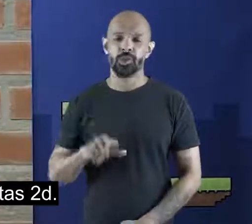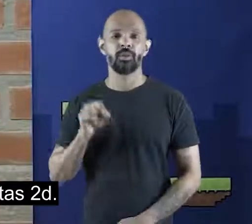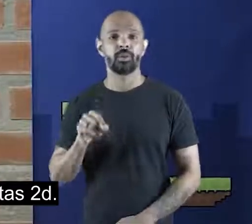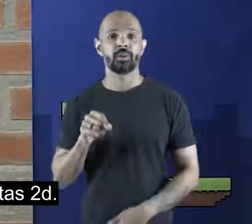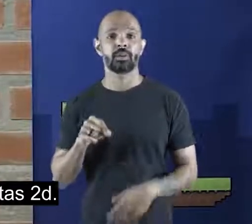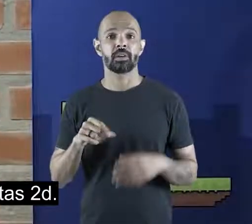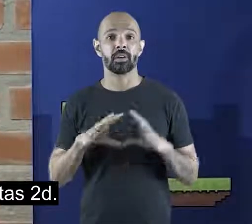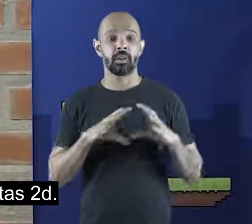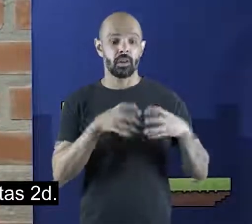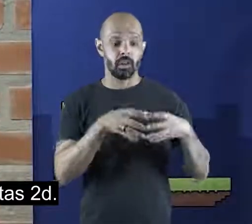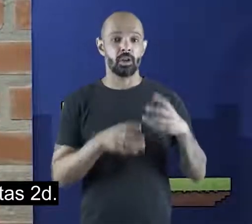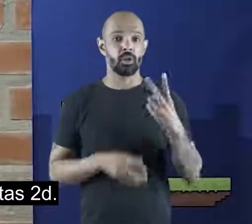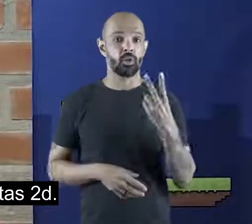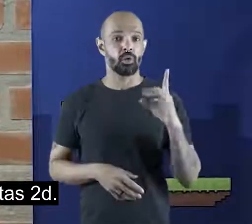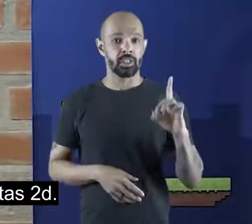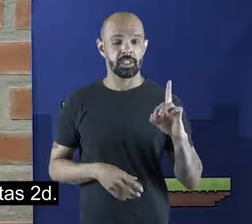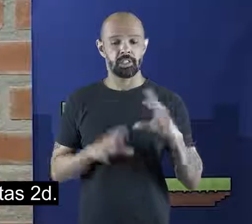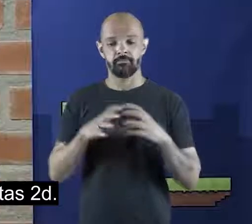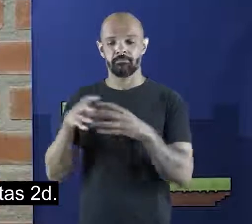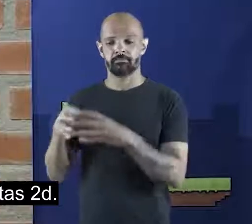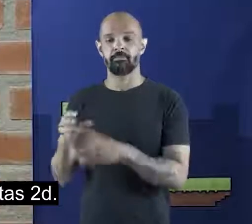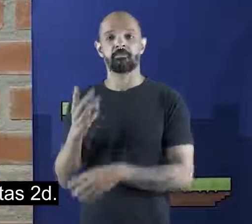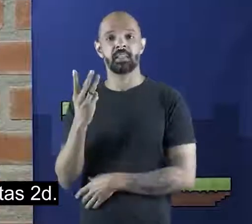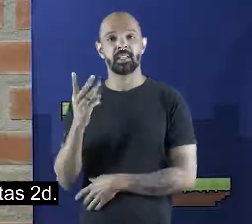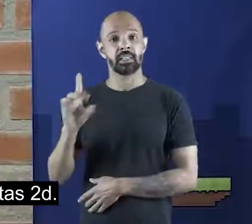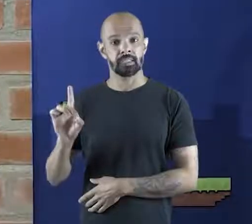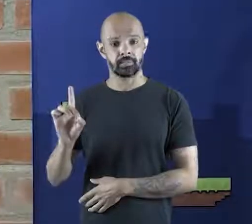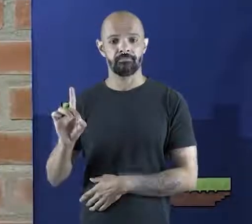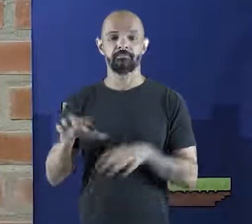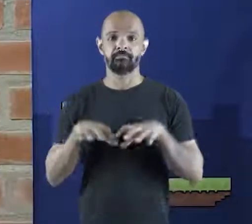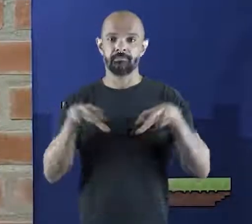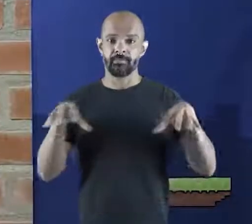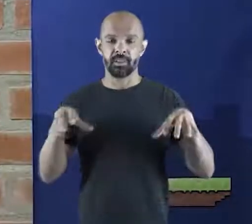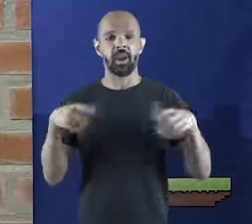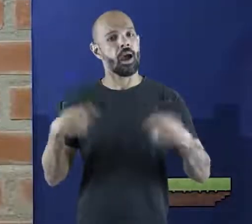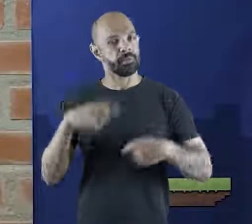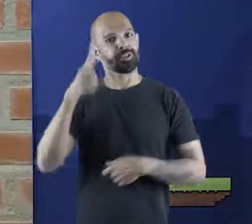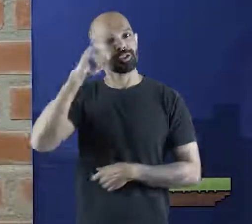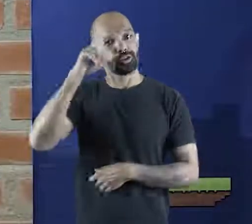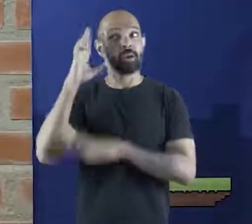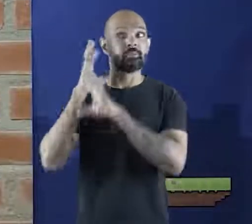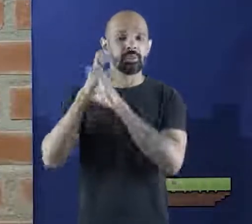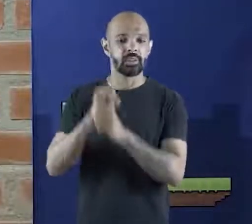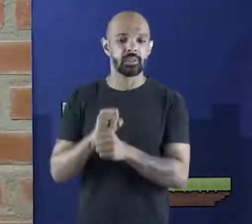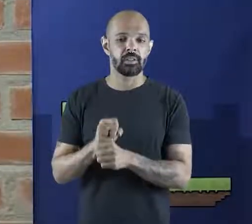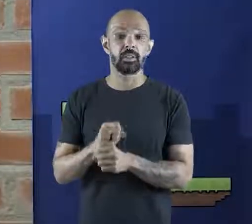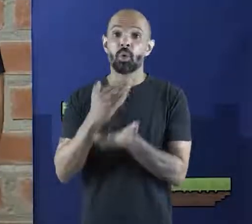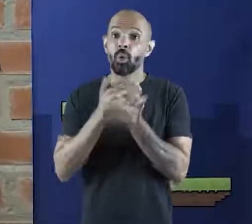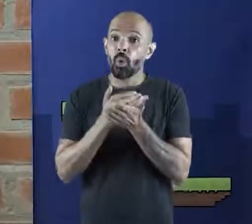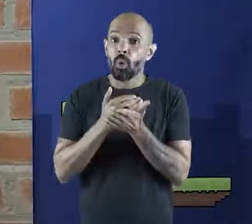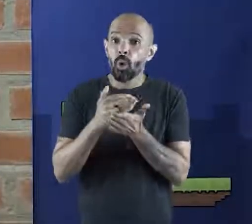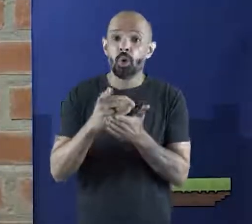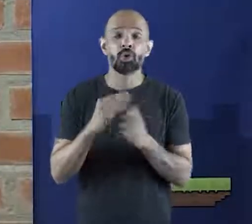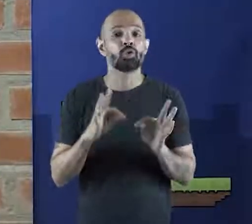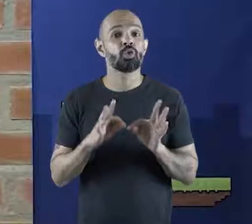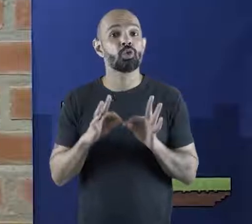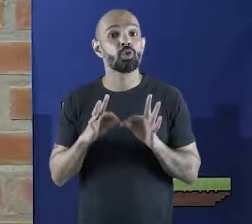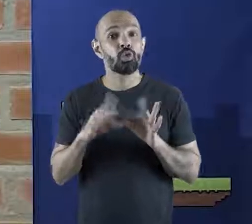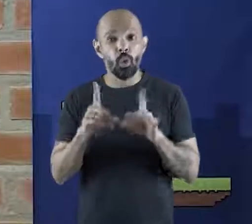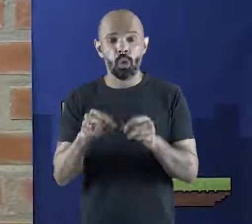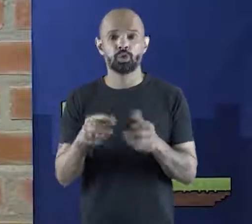entre artistas 2D e artistas 3D. Aí eu tenho que contar uma história. Inicialmente, todos